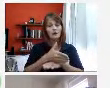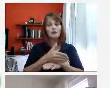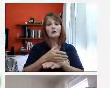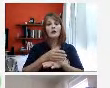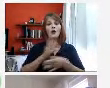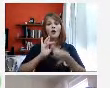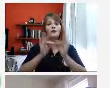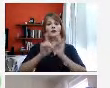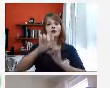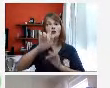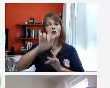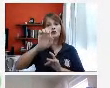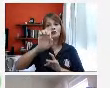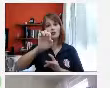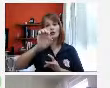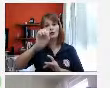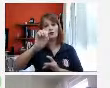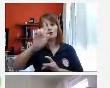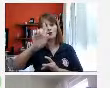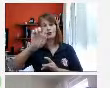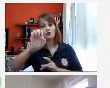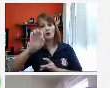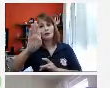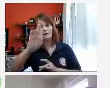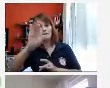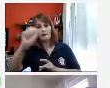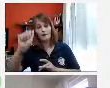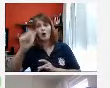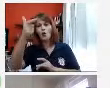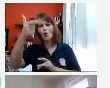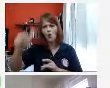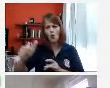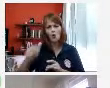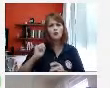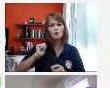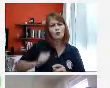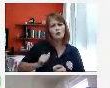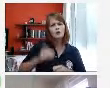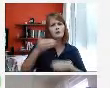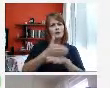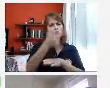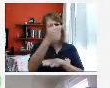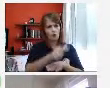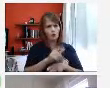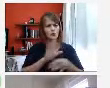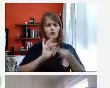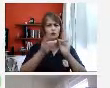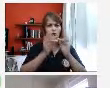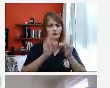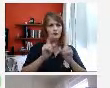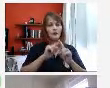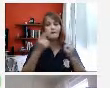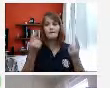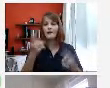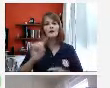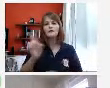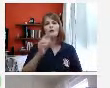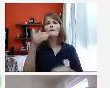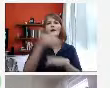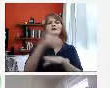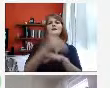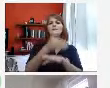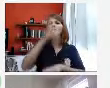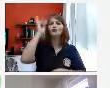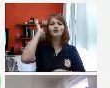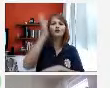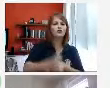outros bolsistas daqui de Camaçari que participaram de outras oficinas, mas nós não participamos ativamente no